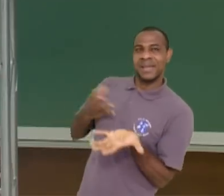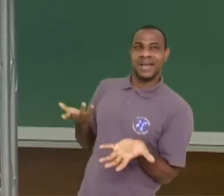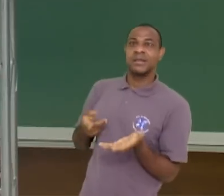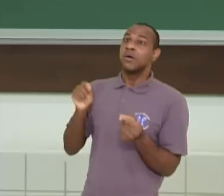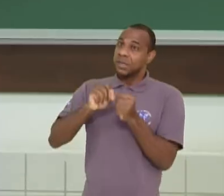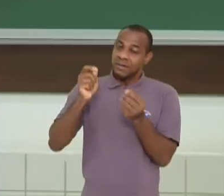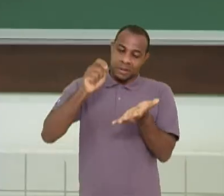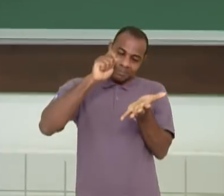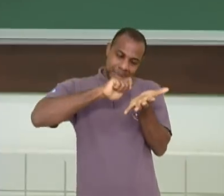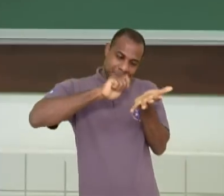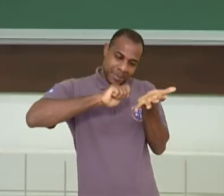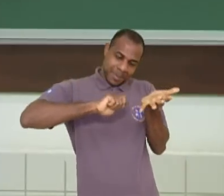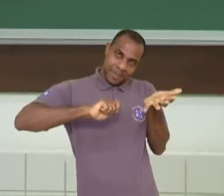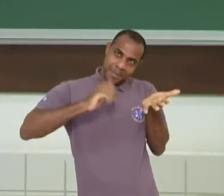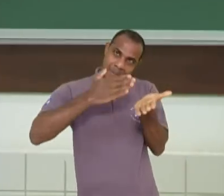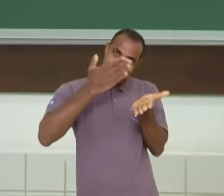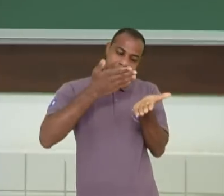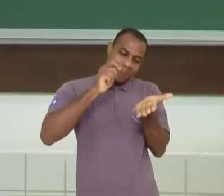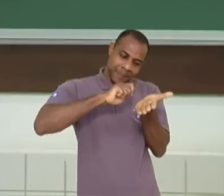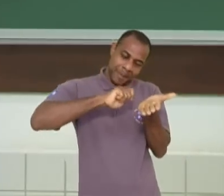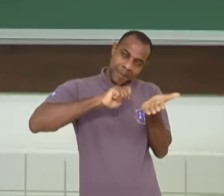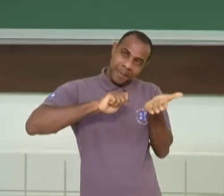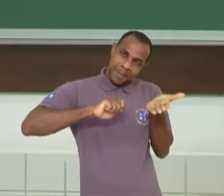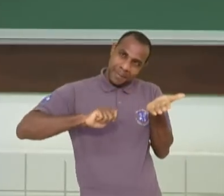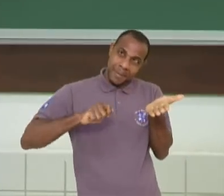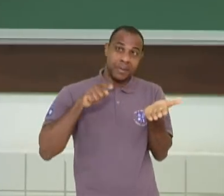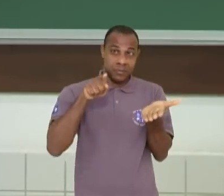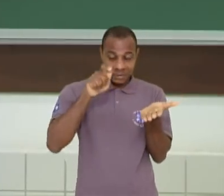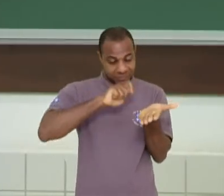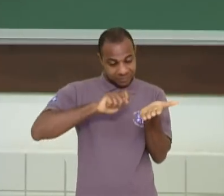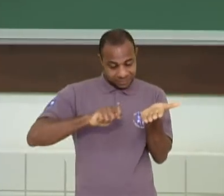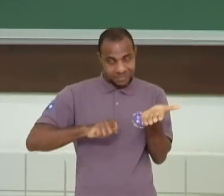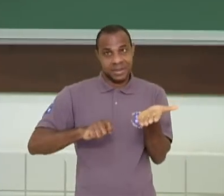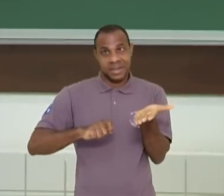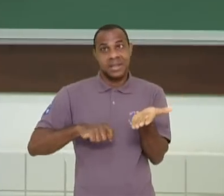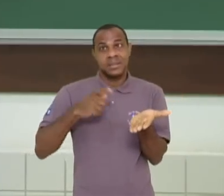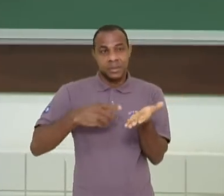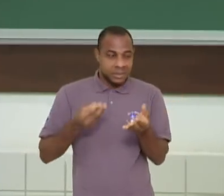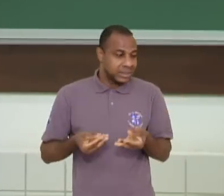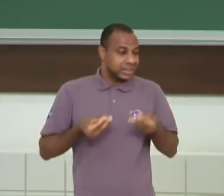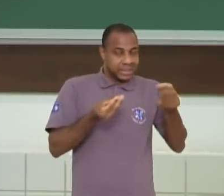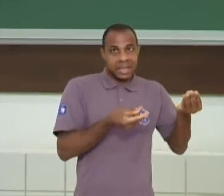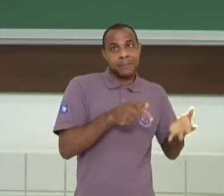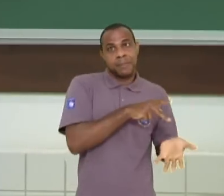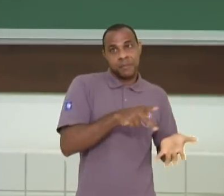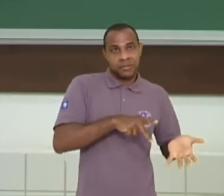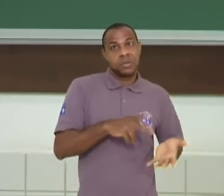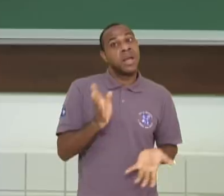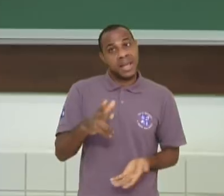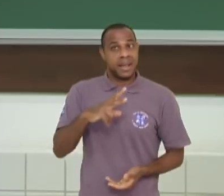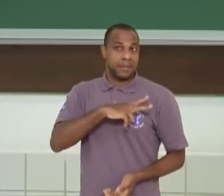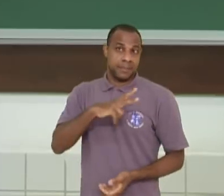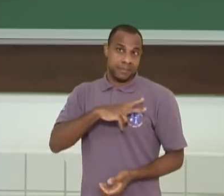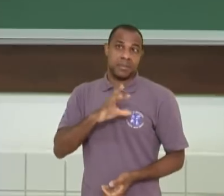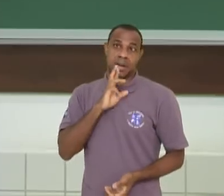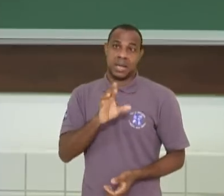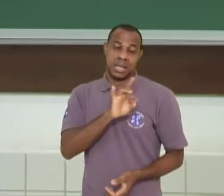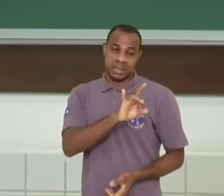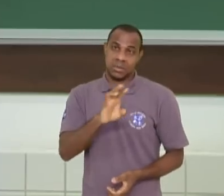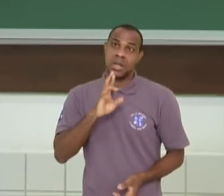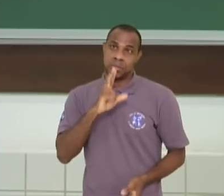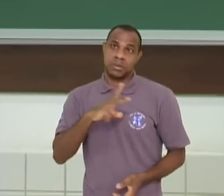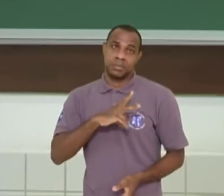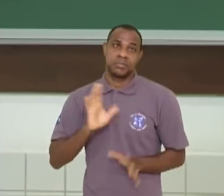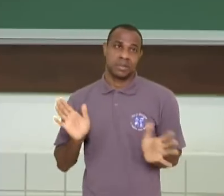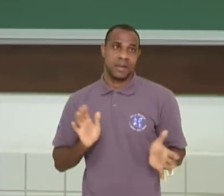no seu caderno, faz as devidas anotações, dessa atividade que tinha ficado. Então, atividade pessoal, cada um tem sua resposta. Então, não cabe